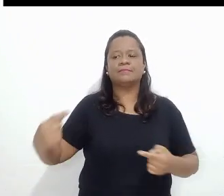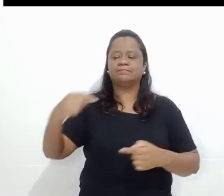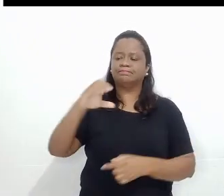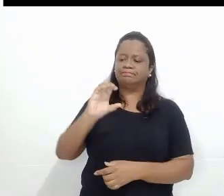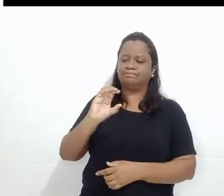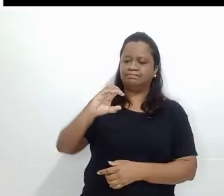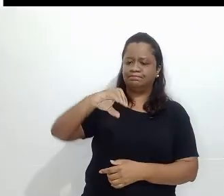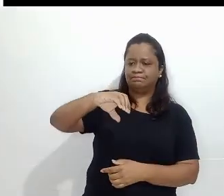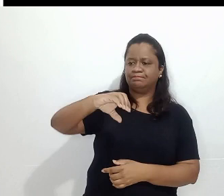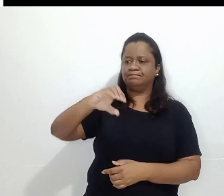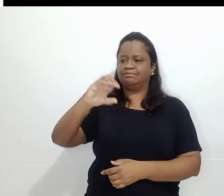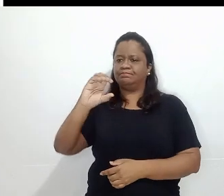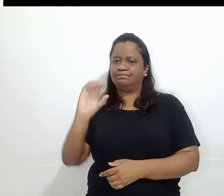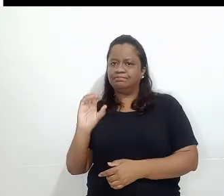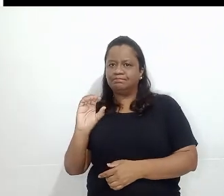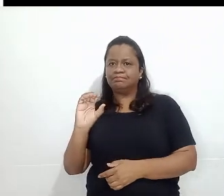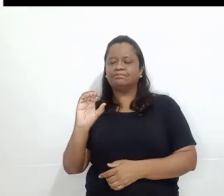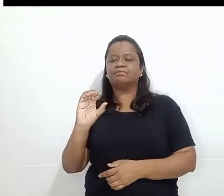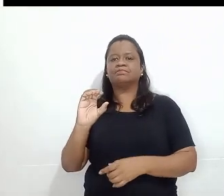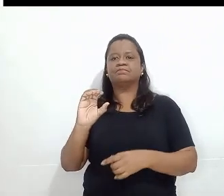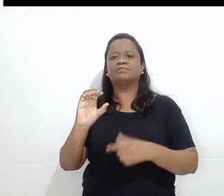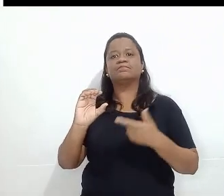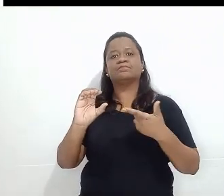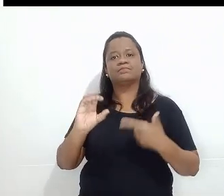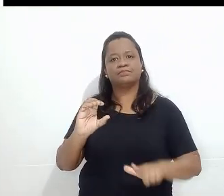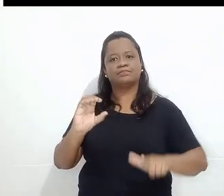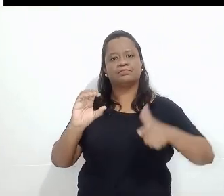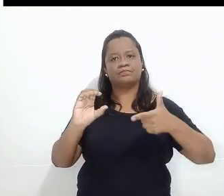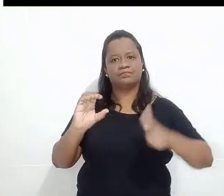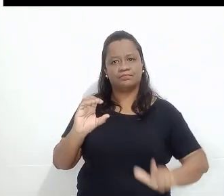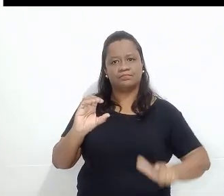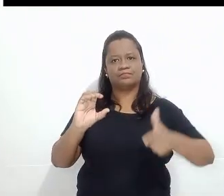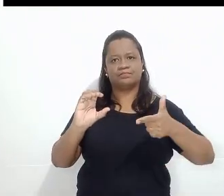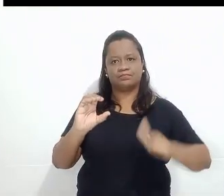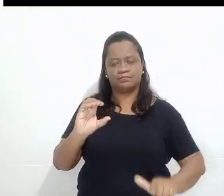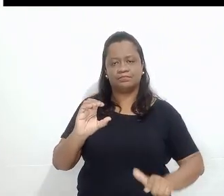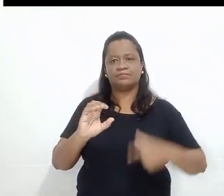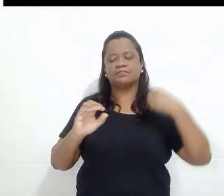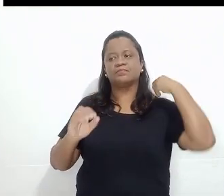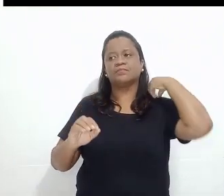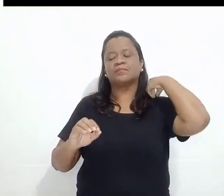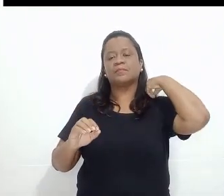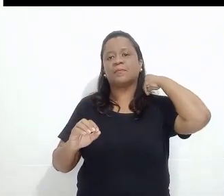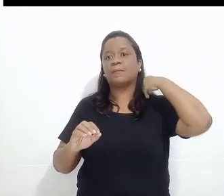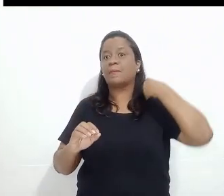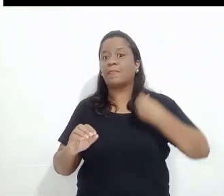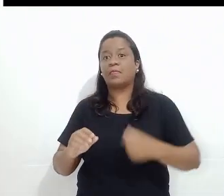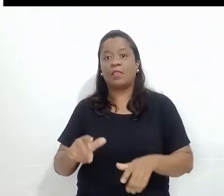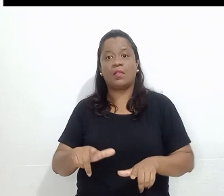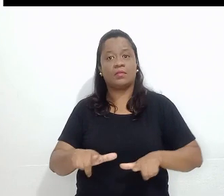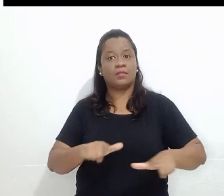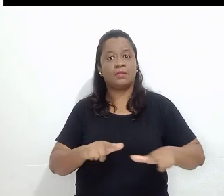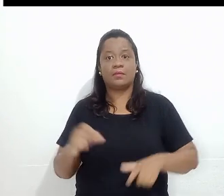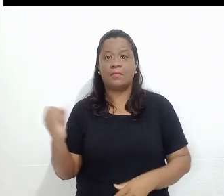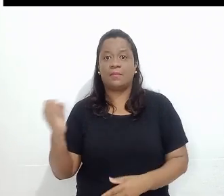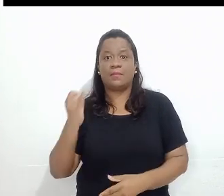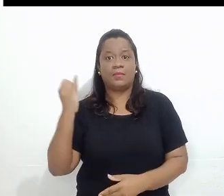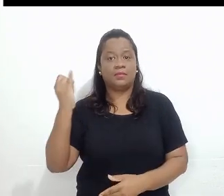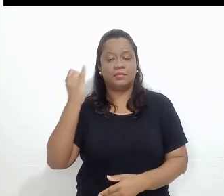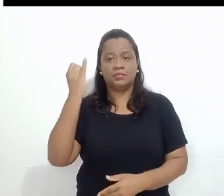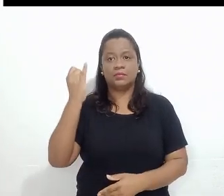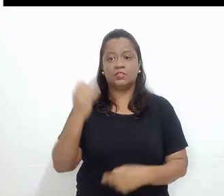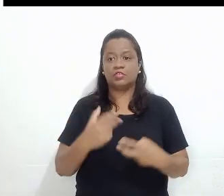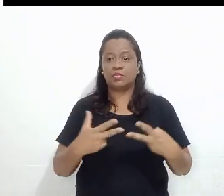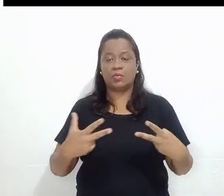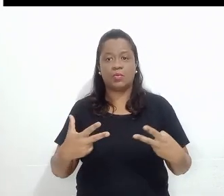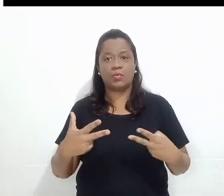outro ponto de marcação que ele fez. Tá? E assim ele vai. É uma função importantíssima, é uma coisa que câmera